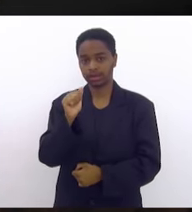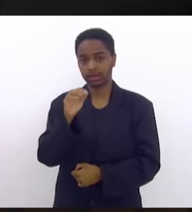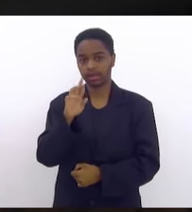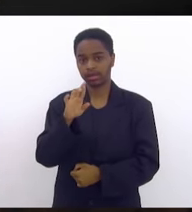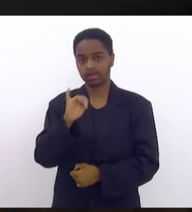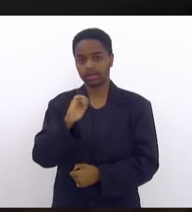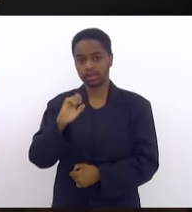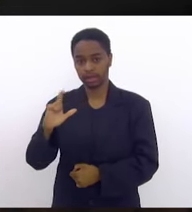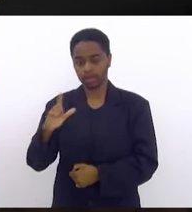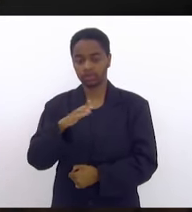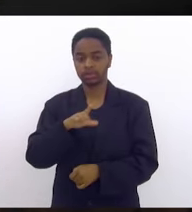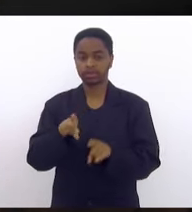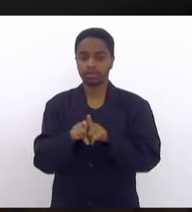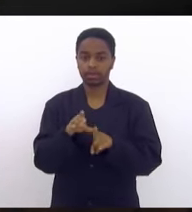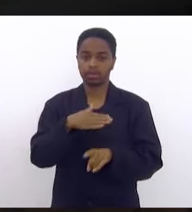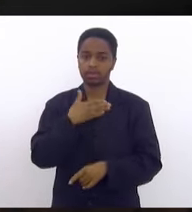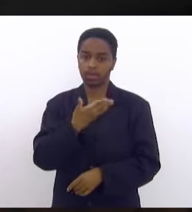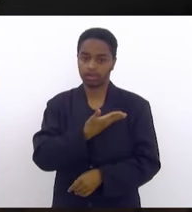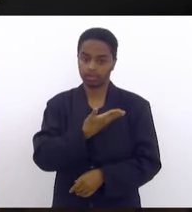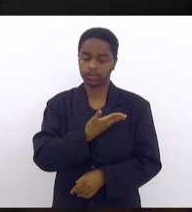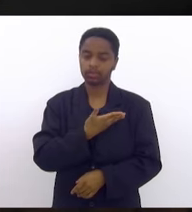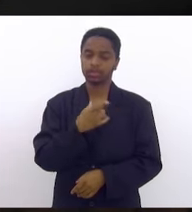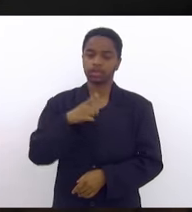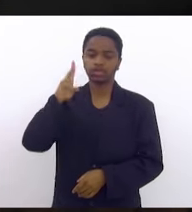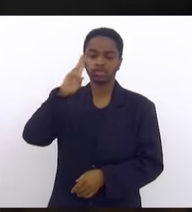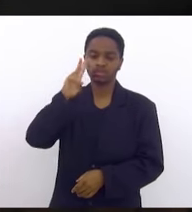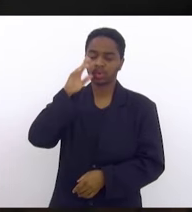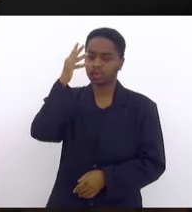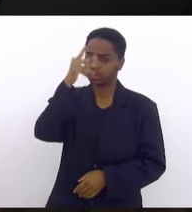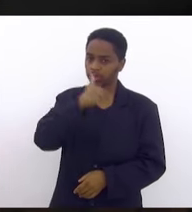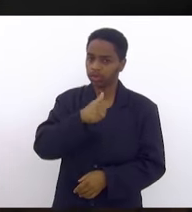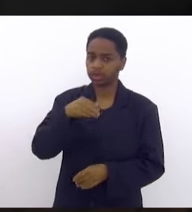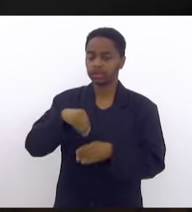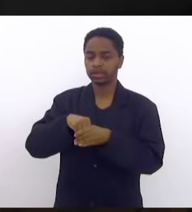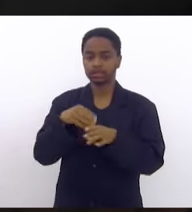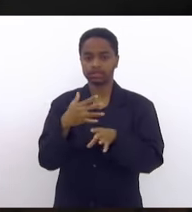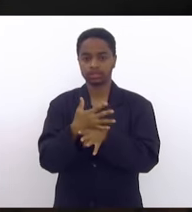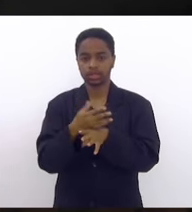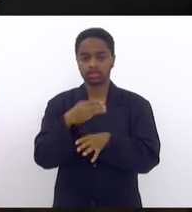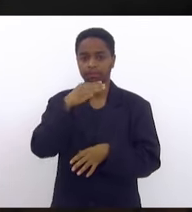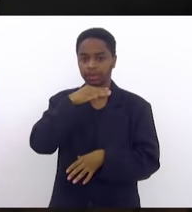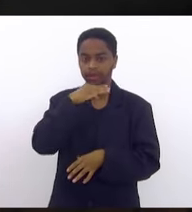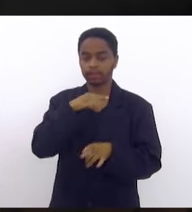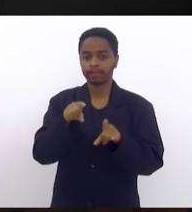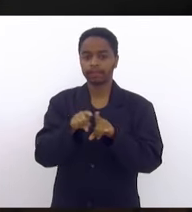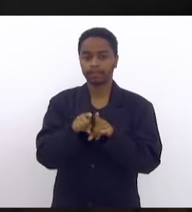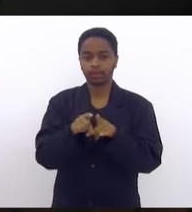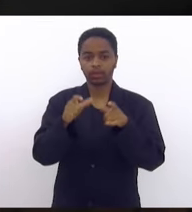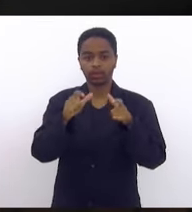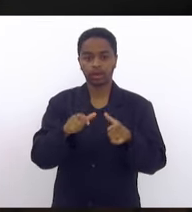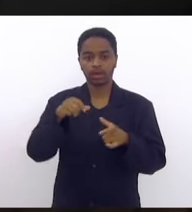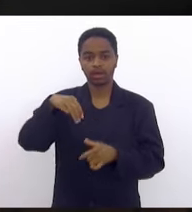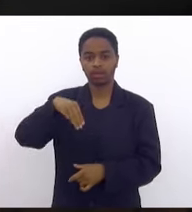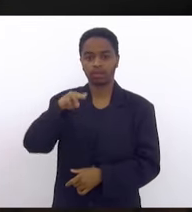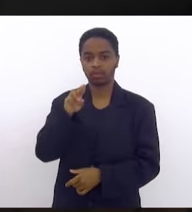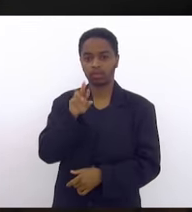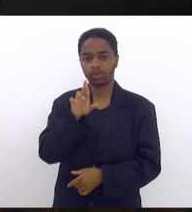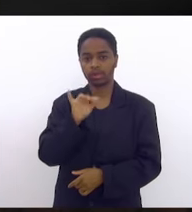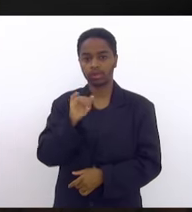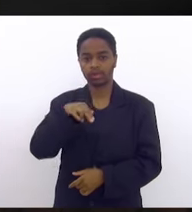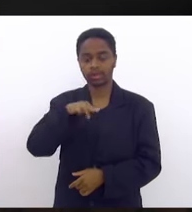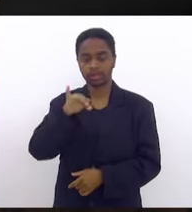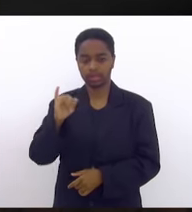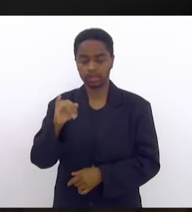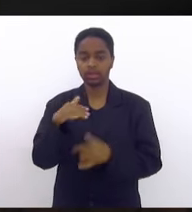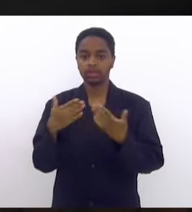grande amigo também, que tem construído uma história muito bonita dentro de Mangaratiba, ali no distrito de Muriqui. E o pastor Samuel